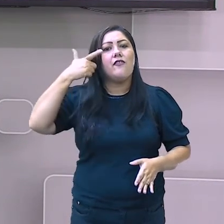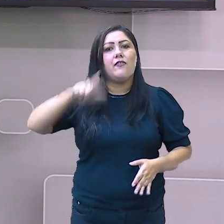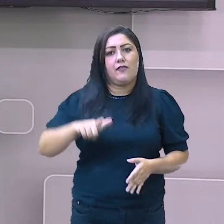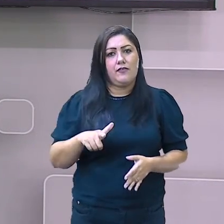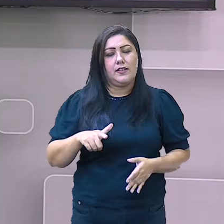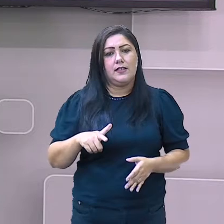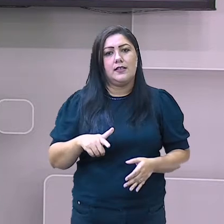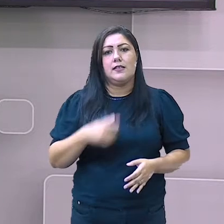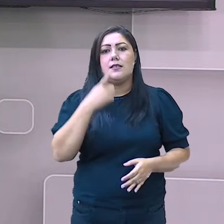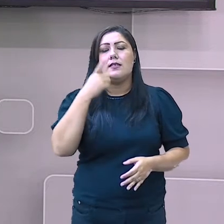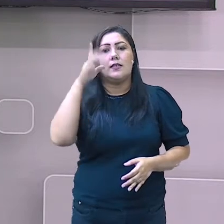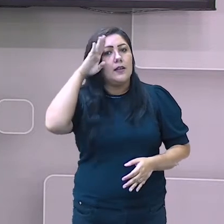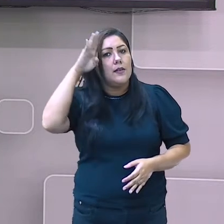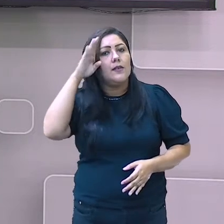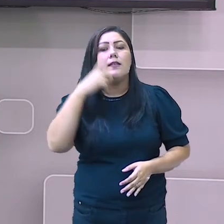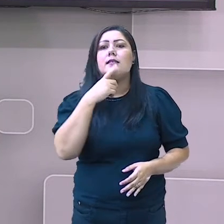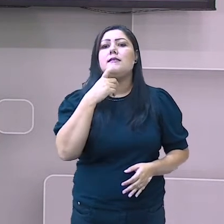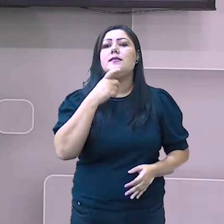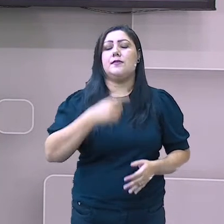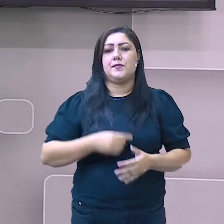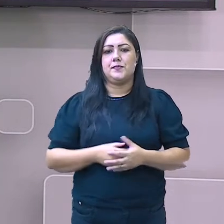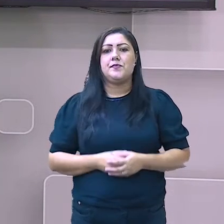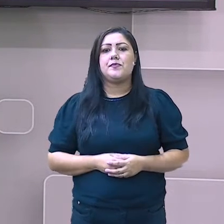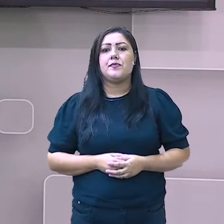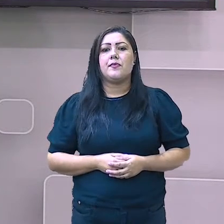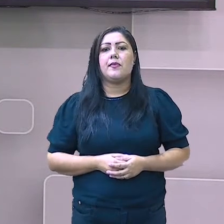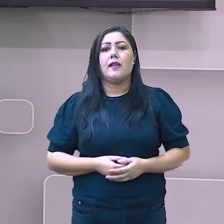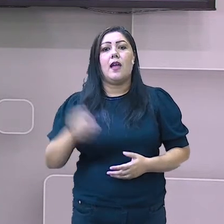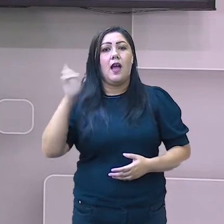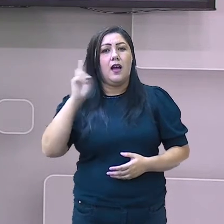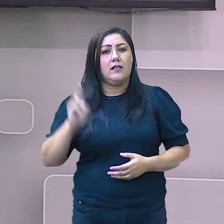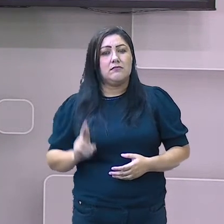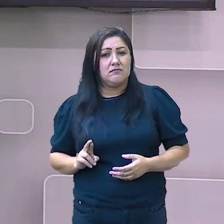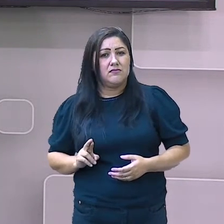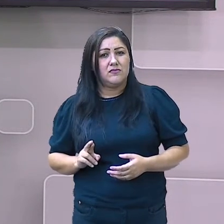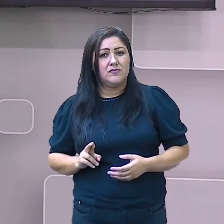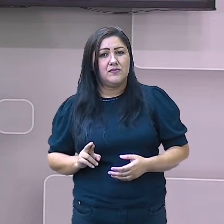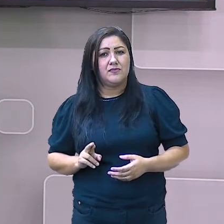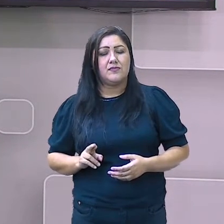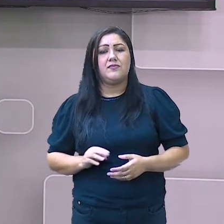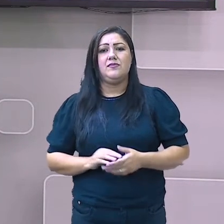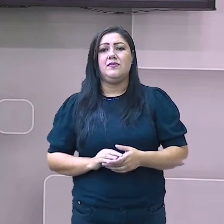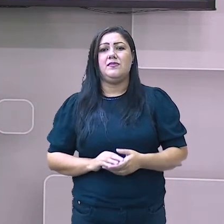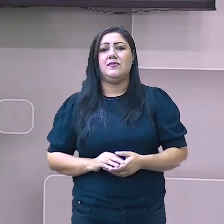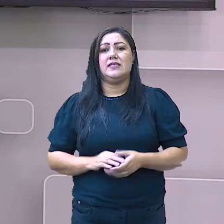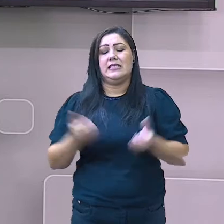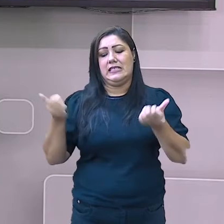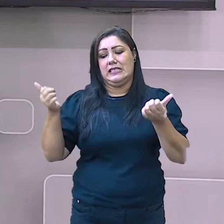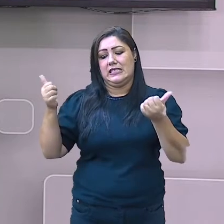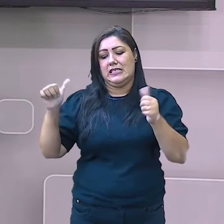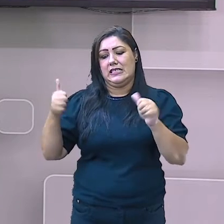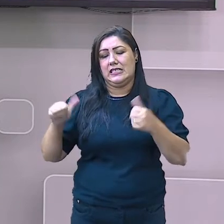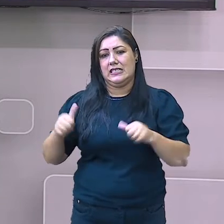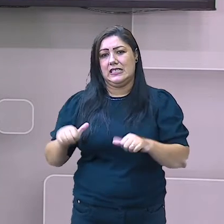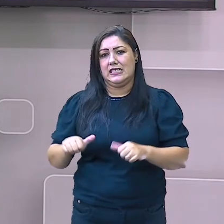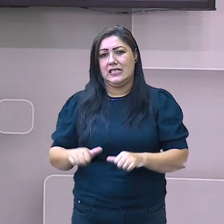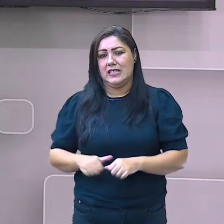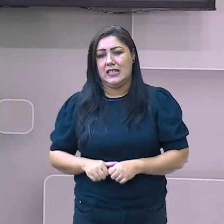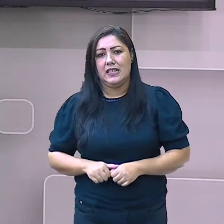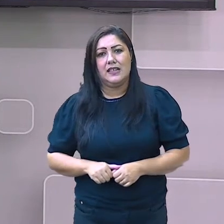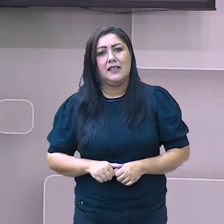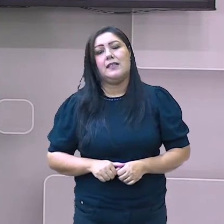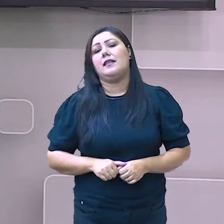A Rússia soviética, porém, estava em colapso. A produção agrícola e industrial havia